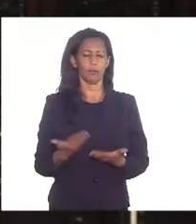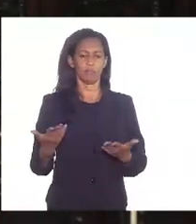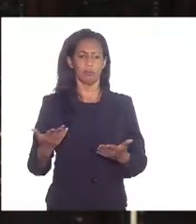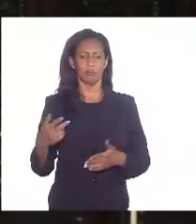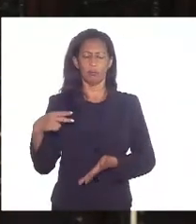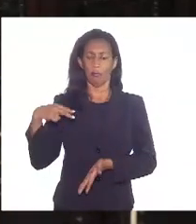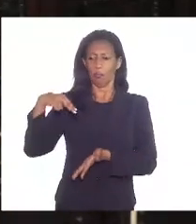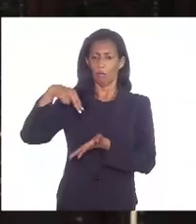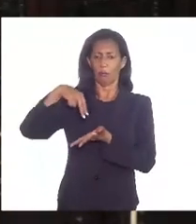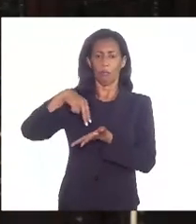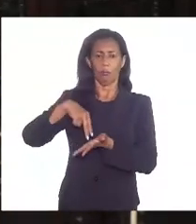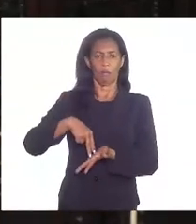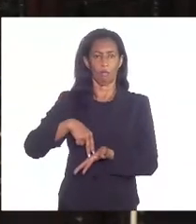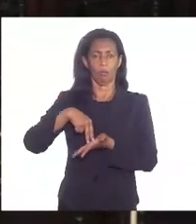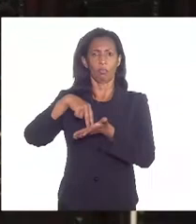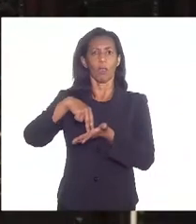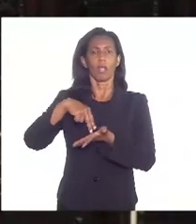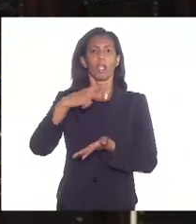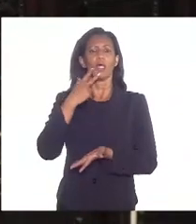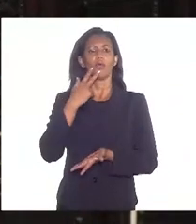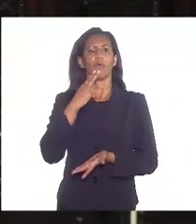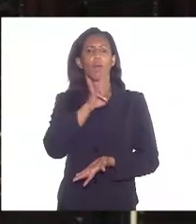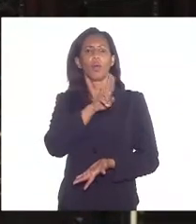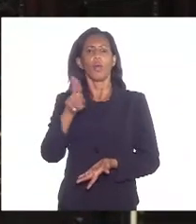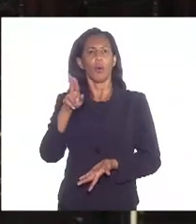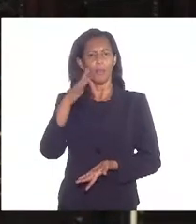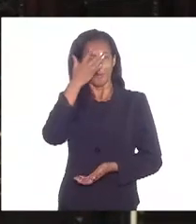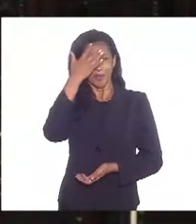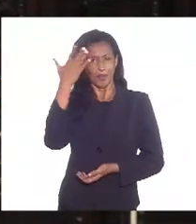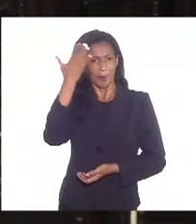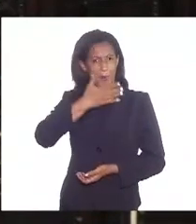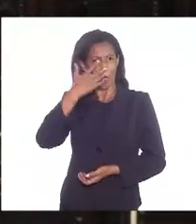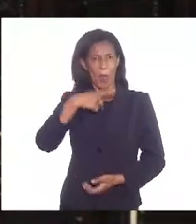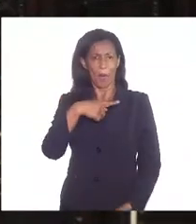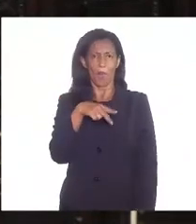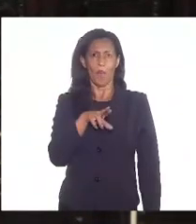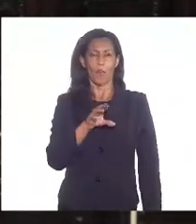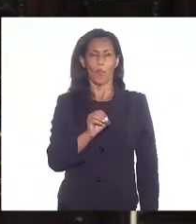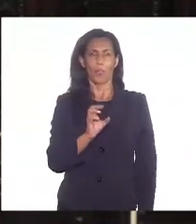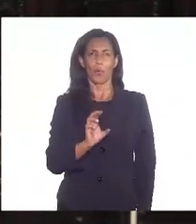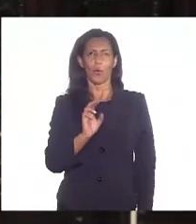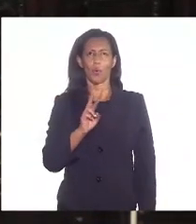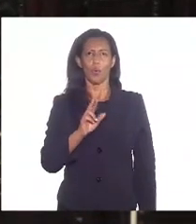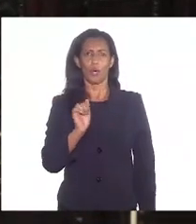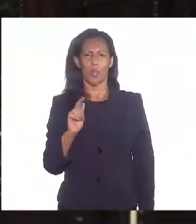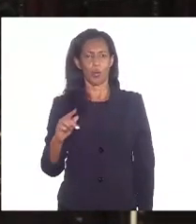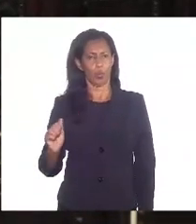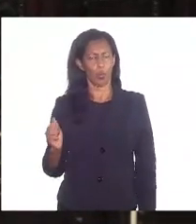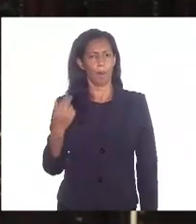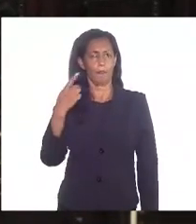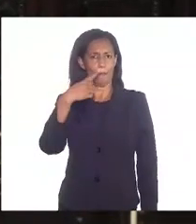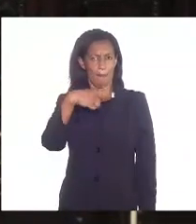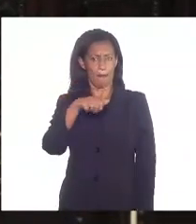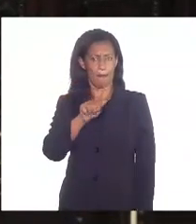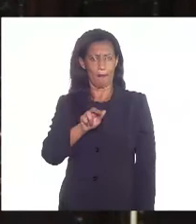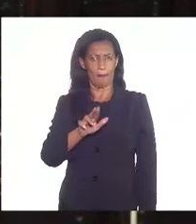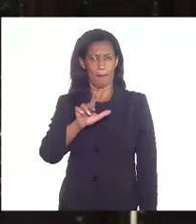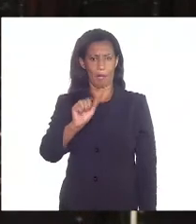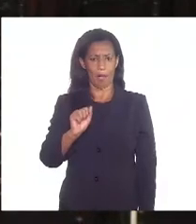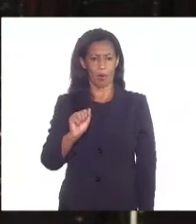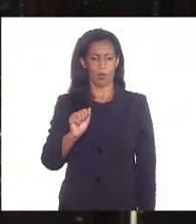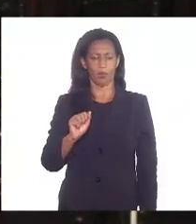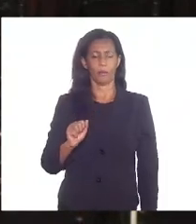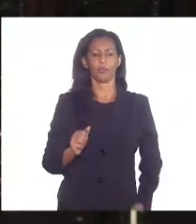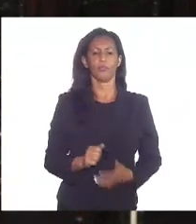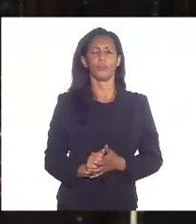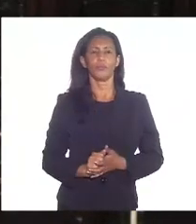tribuna. Enquanto isso, eu vou citar aqui os presentes. Procurador do Estado, Paulo Henrique. Sérgio Pimentel,